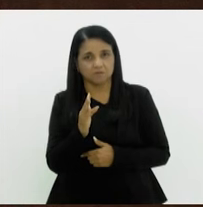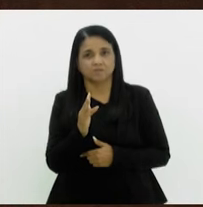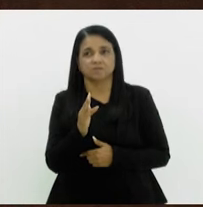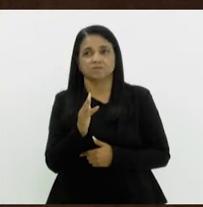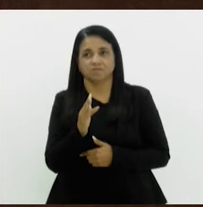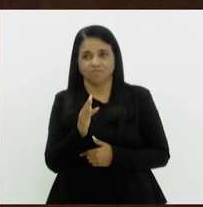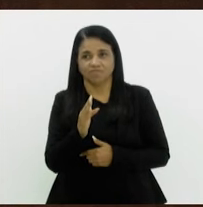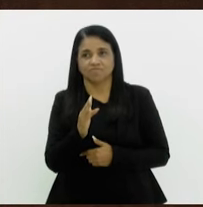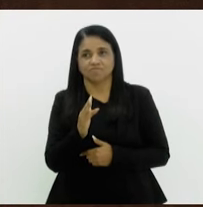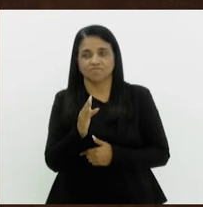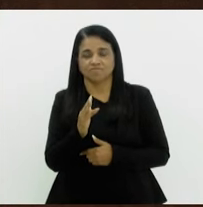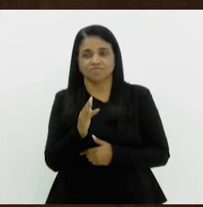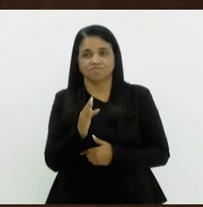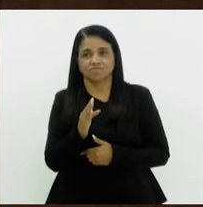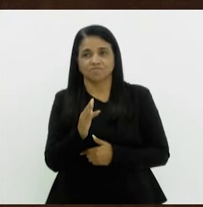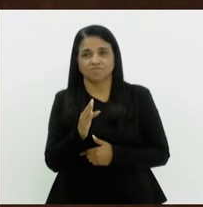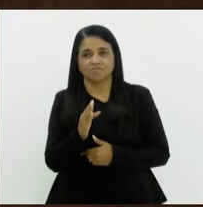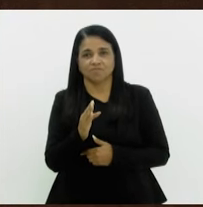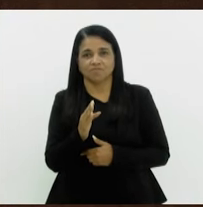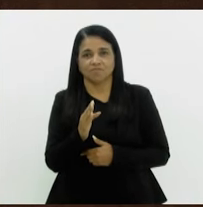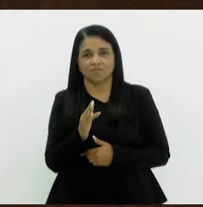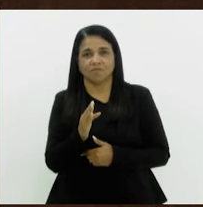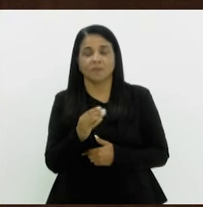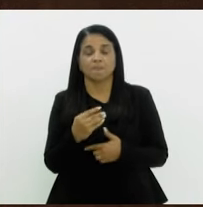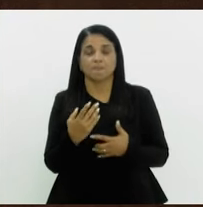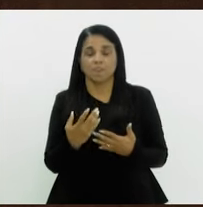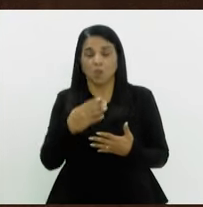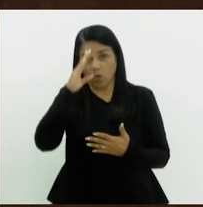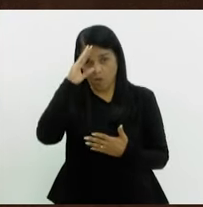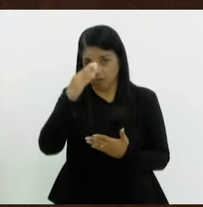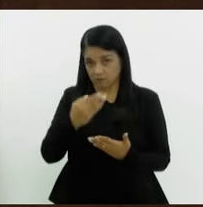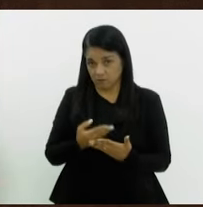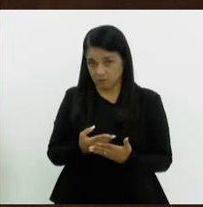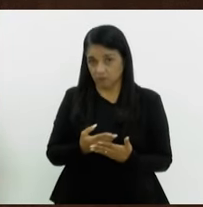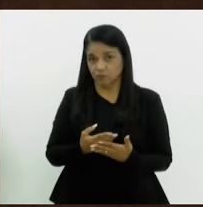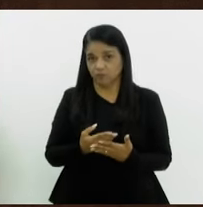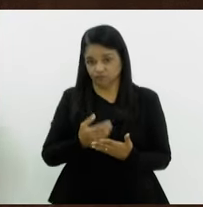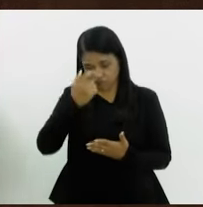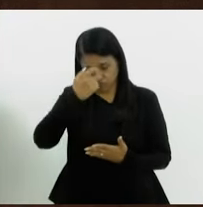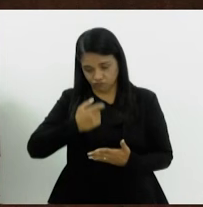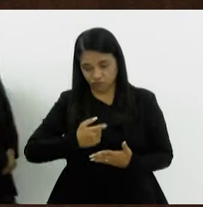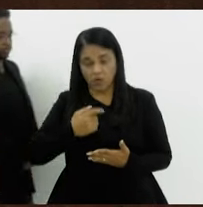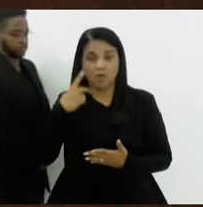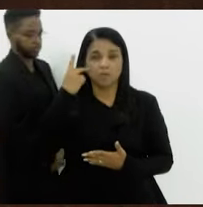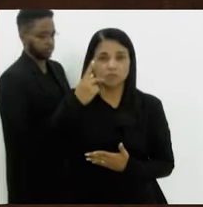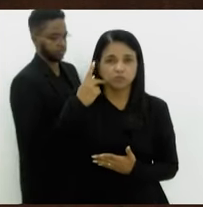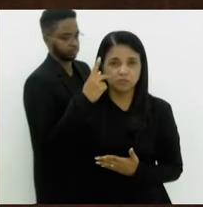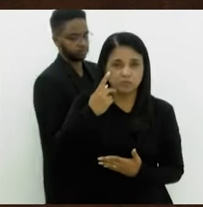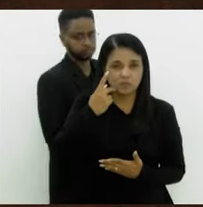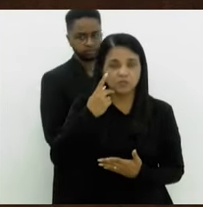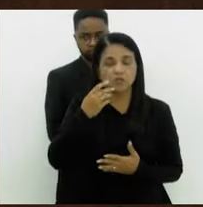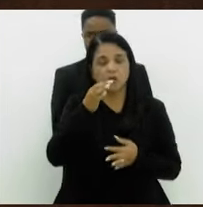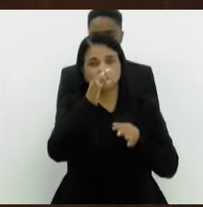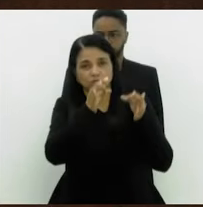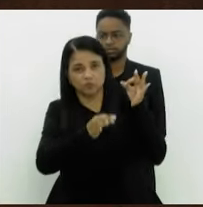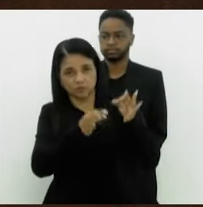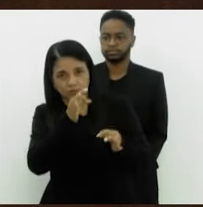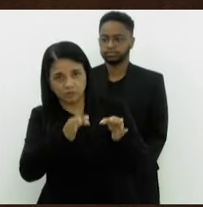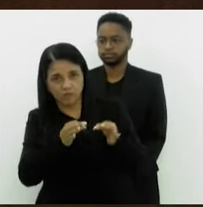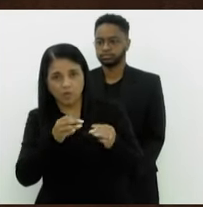Agora, eu acredito que a política, o judiciário,